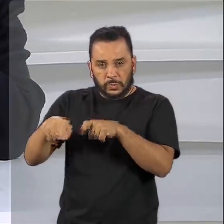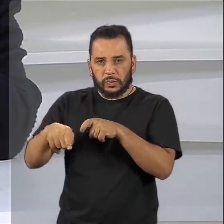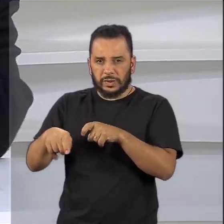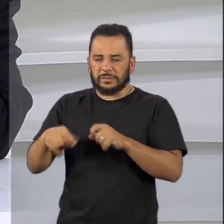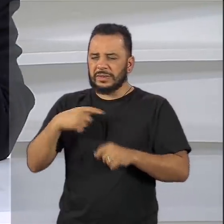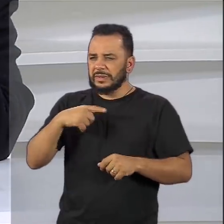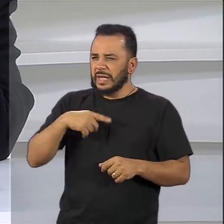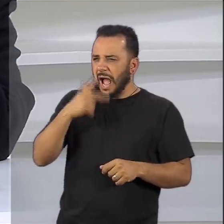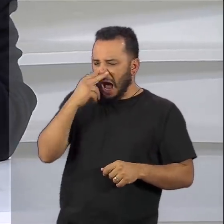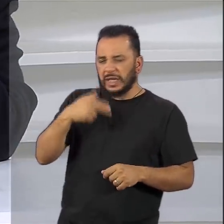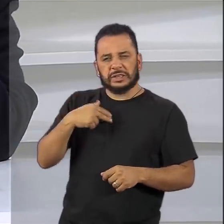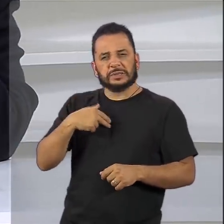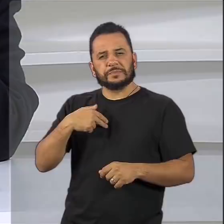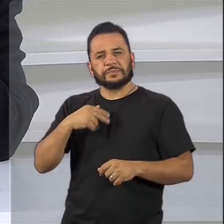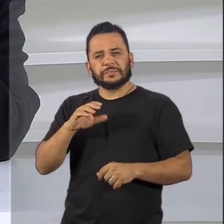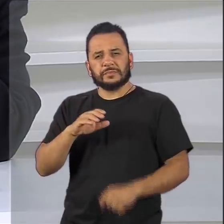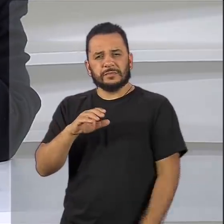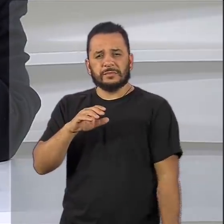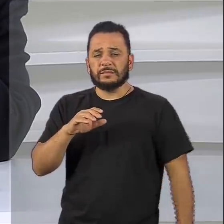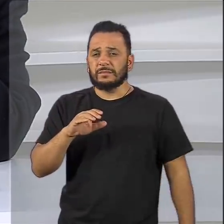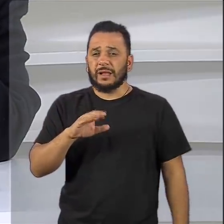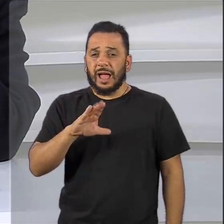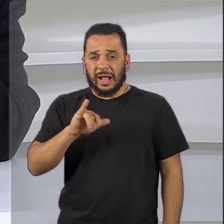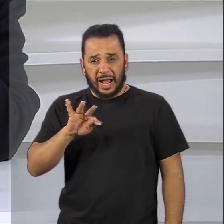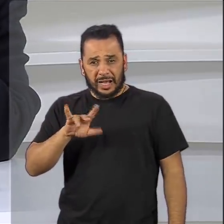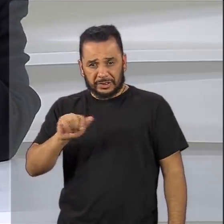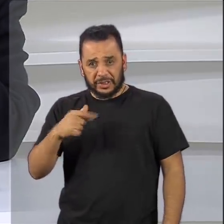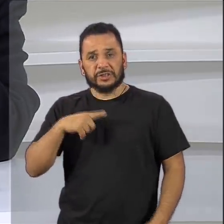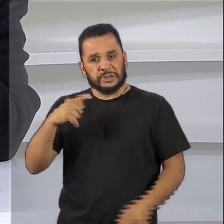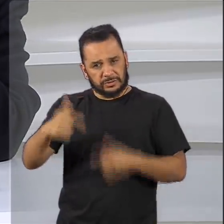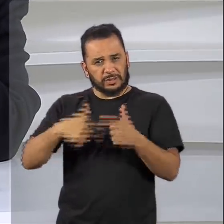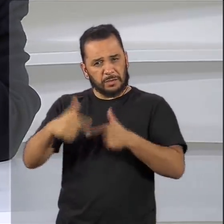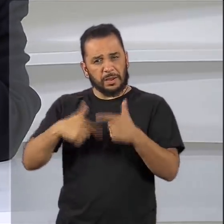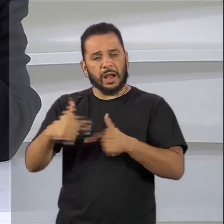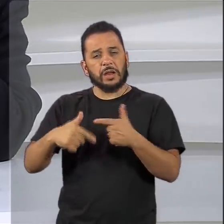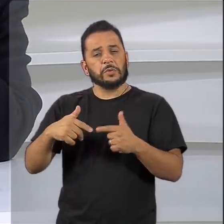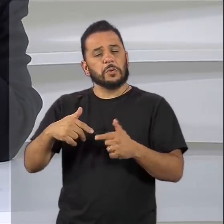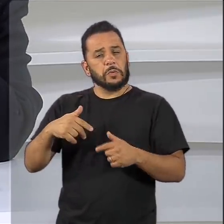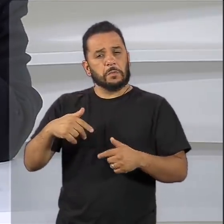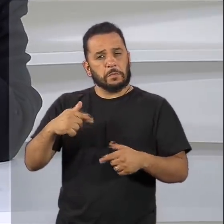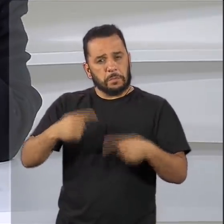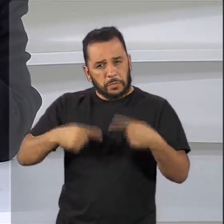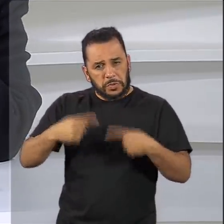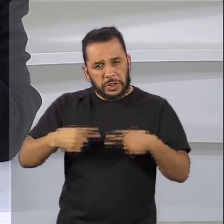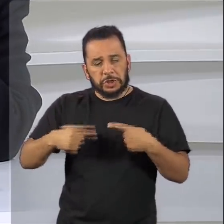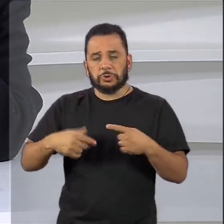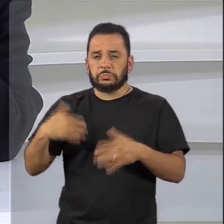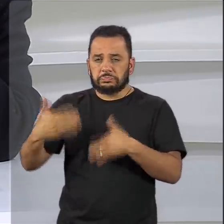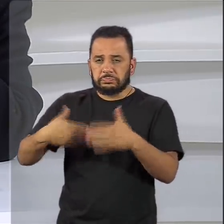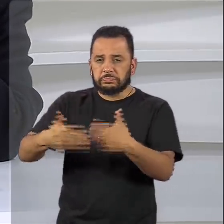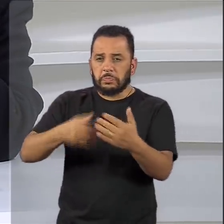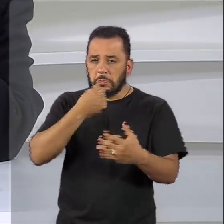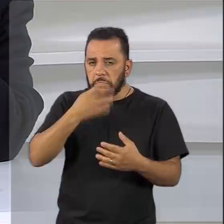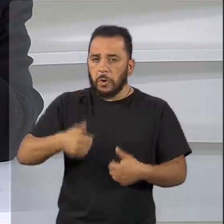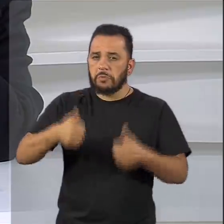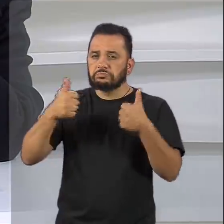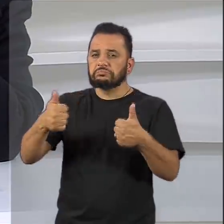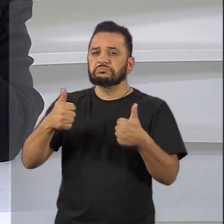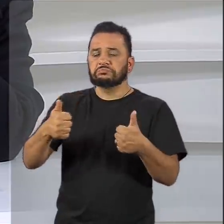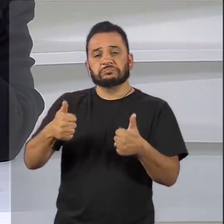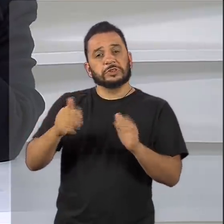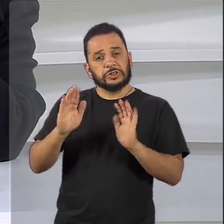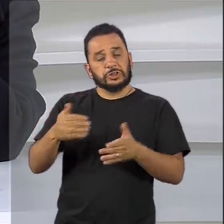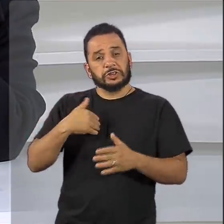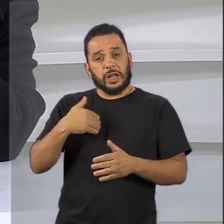que se aproximou da Dilma, a Cátia Abreu junto? Tinha uma carreira política muito promissora, ela fez uma carreira brilhante, chegou